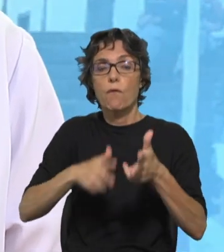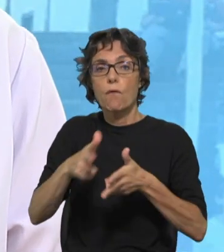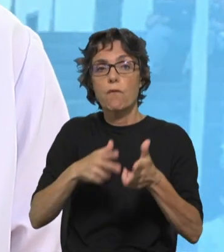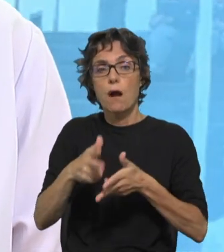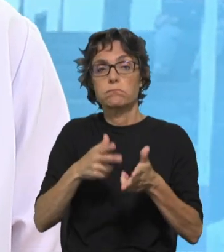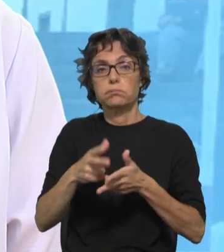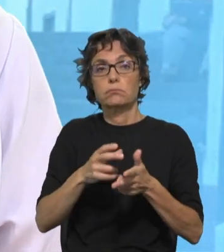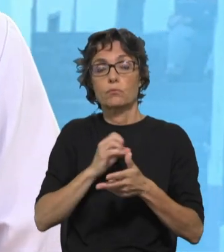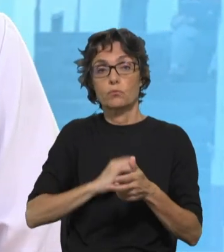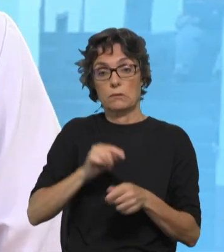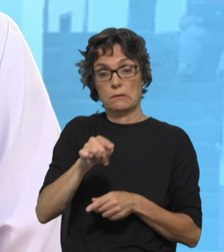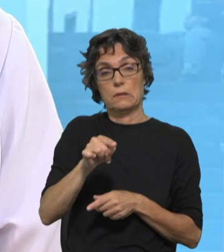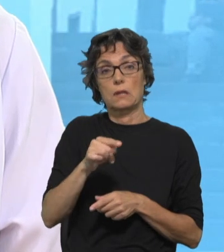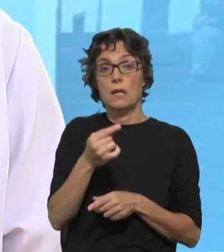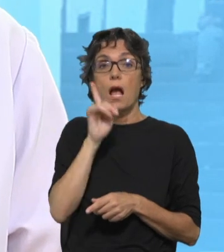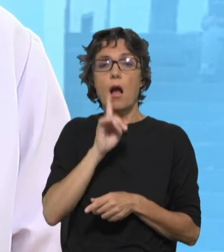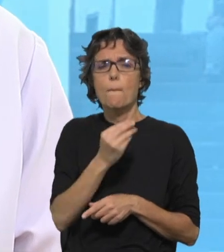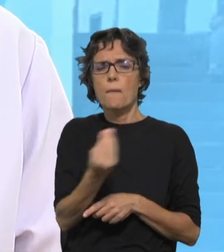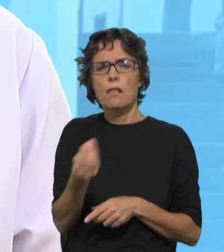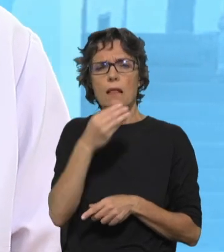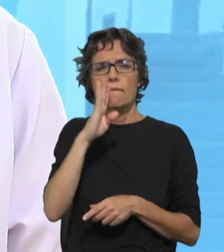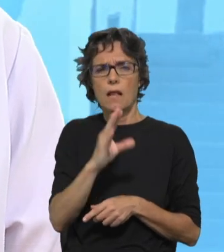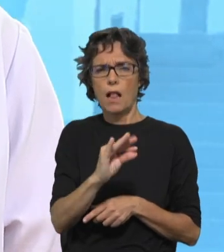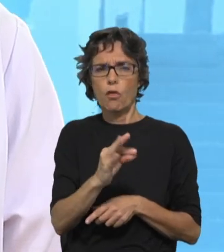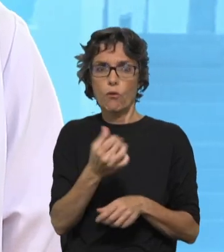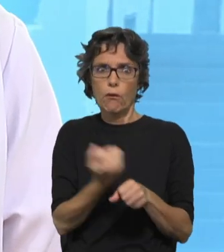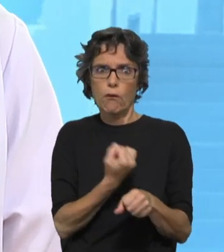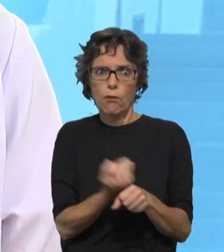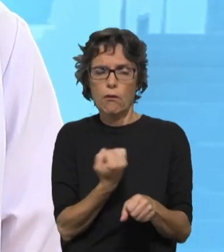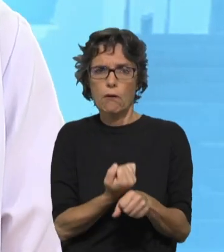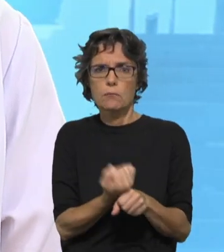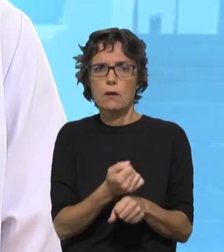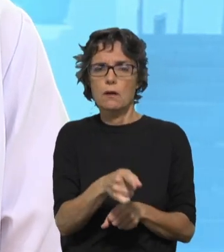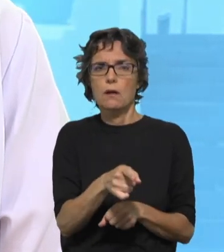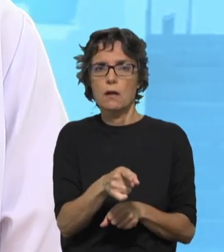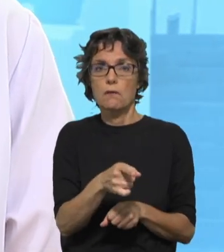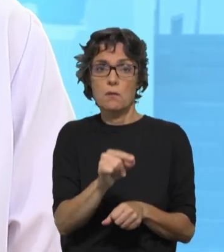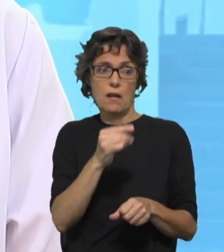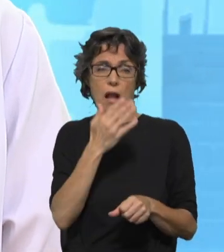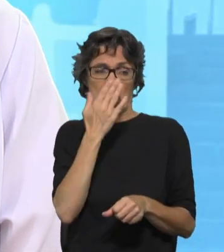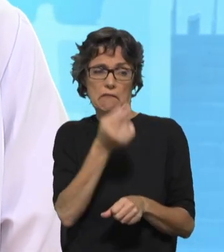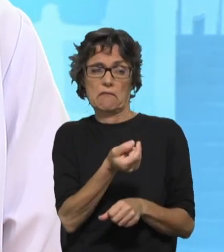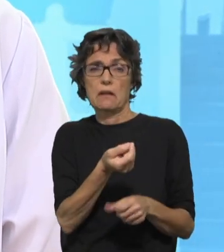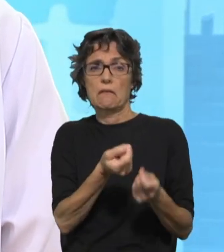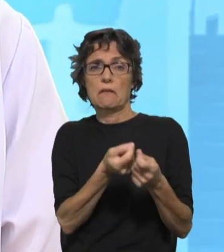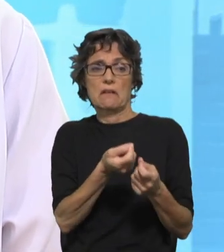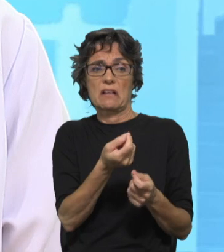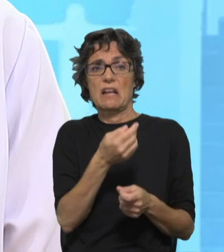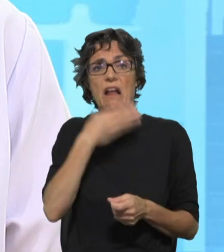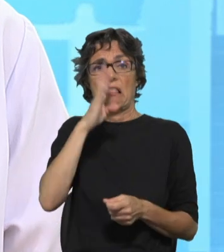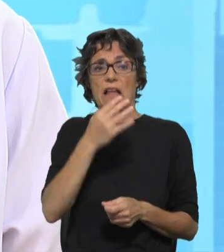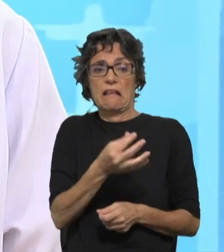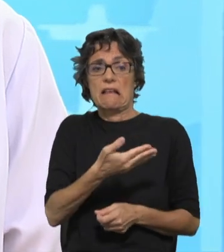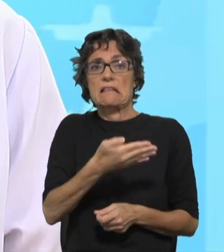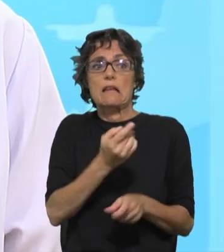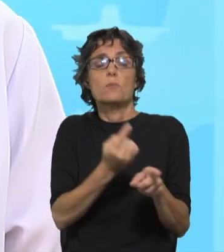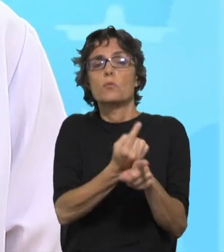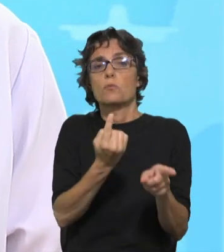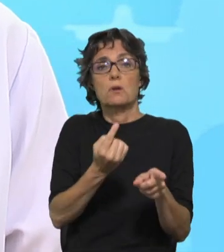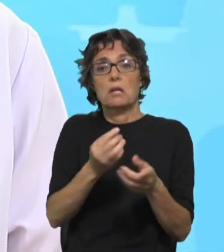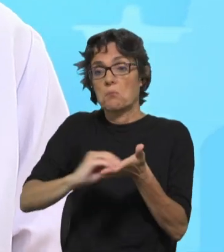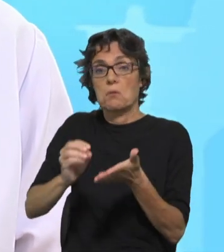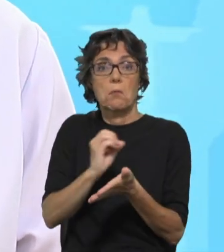meninas que tinham 14 anos, mas pareciam ter 7. Elas, portanto, não sabiam ler, não sabiam escrever, não sabiam benzer. E